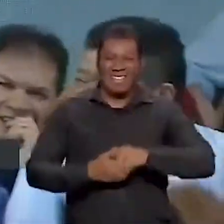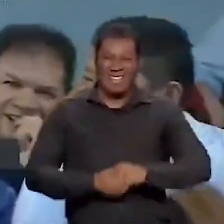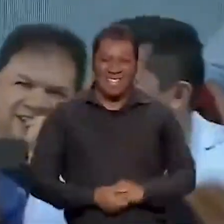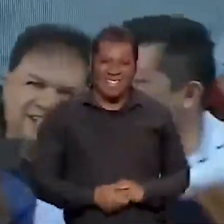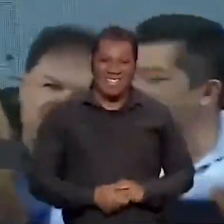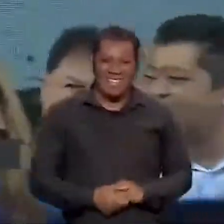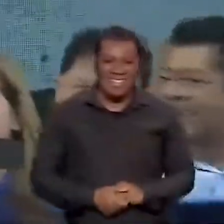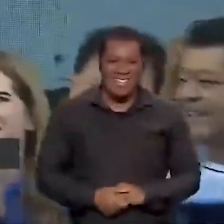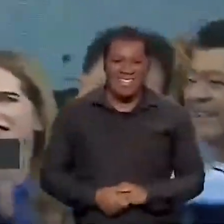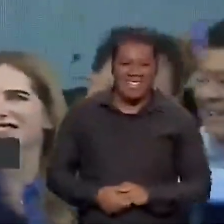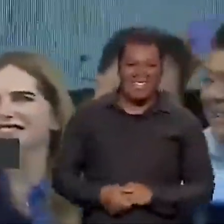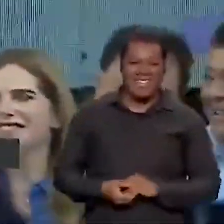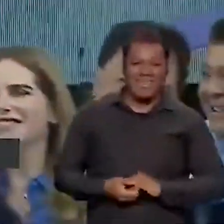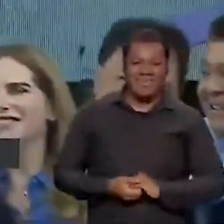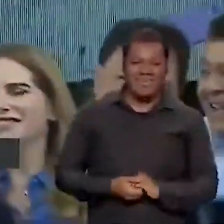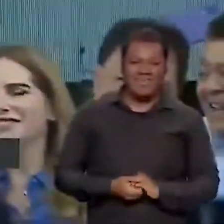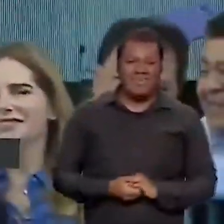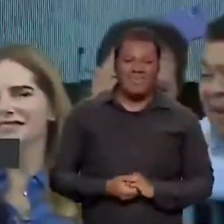Hein?